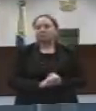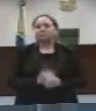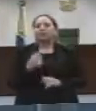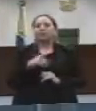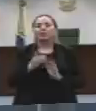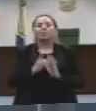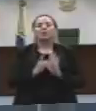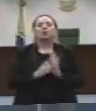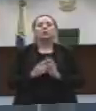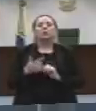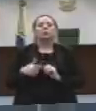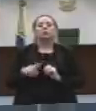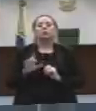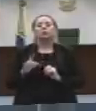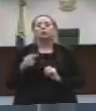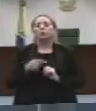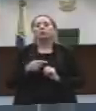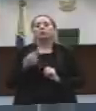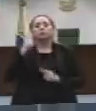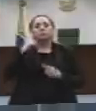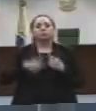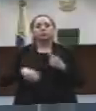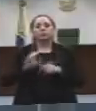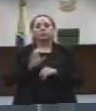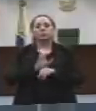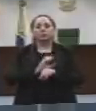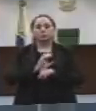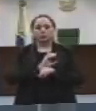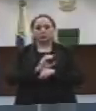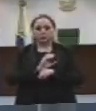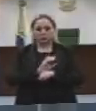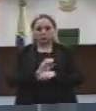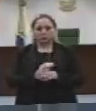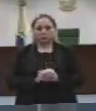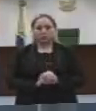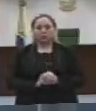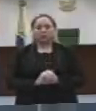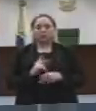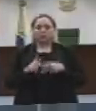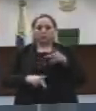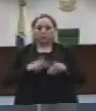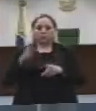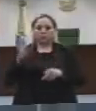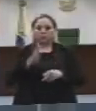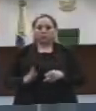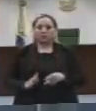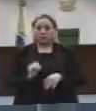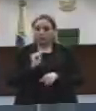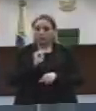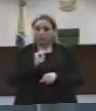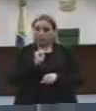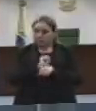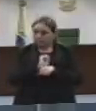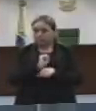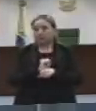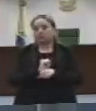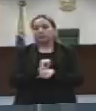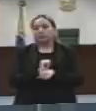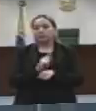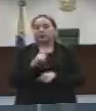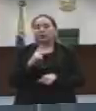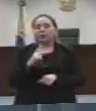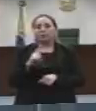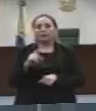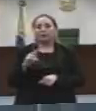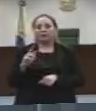tem só essa inconstitucionalidade e o o povo brasileiro aguarda com expectativa que a pgr tome